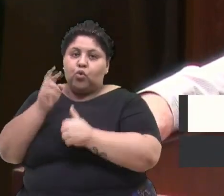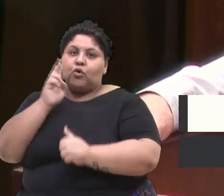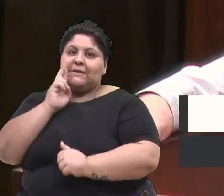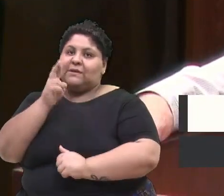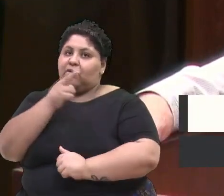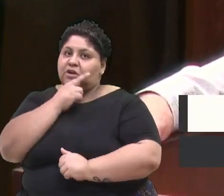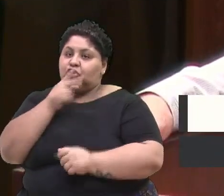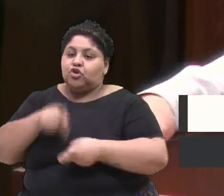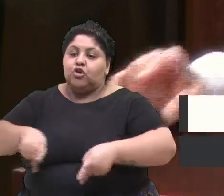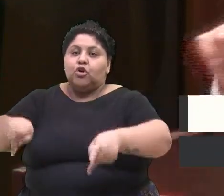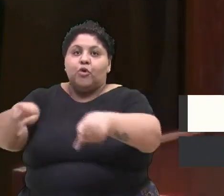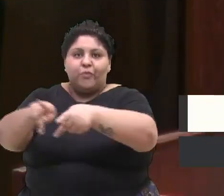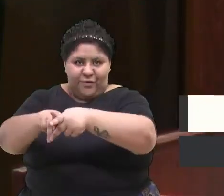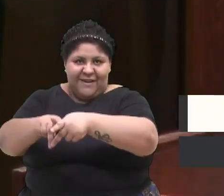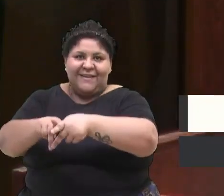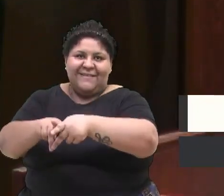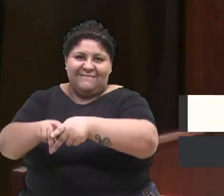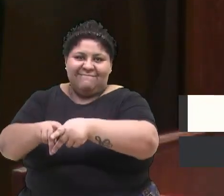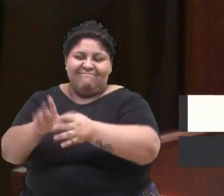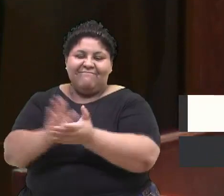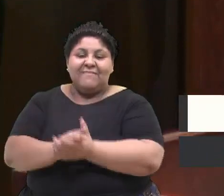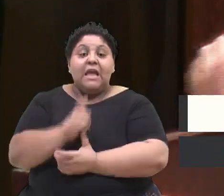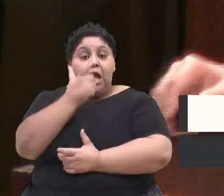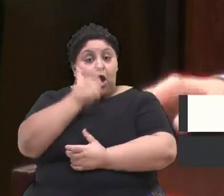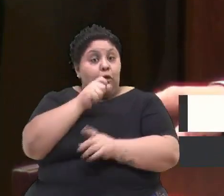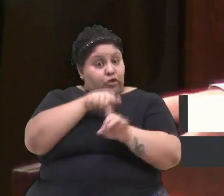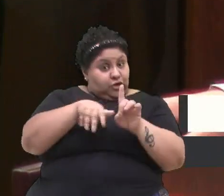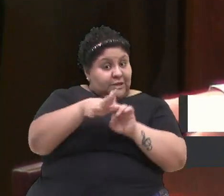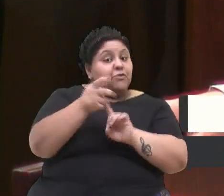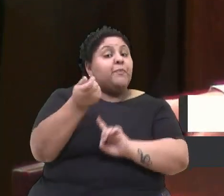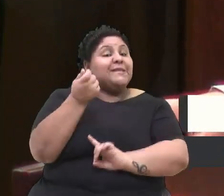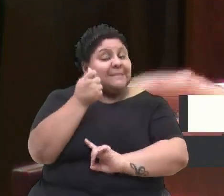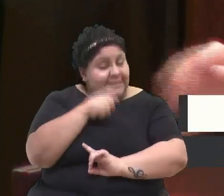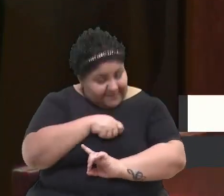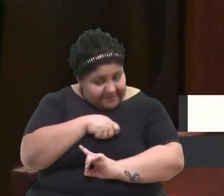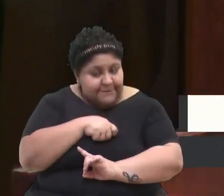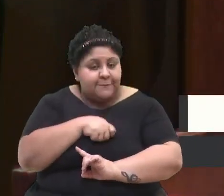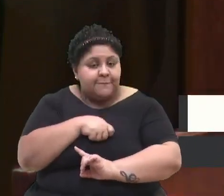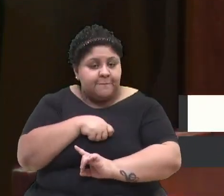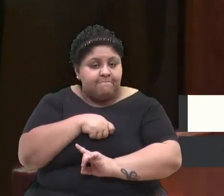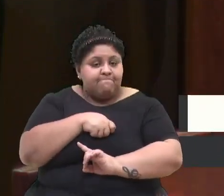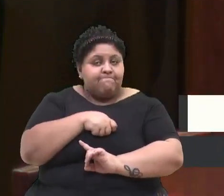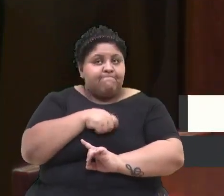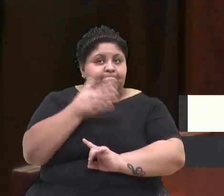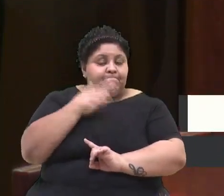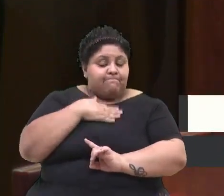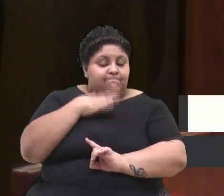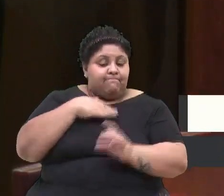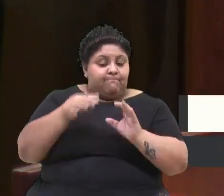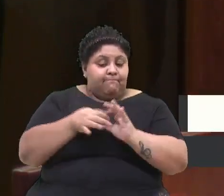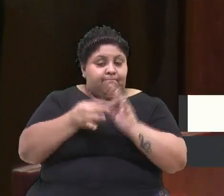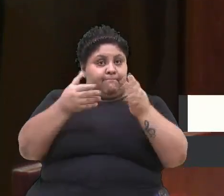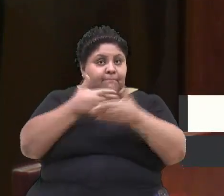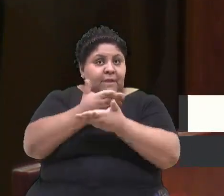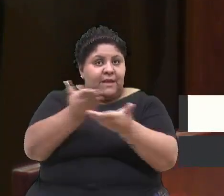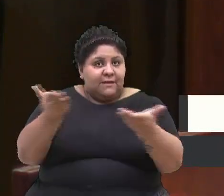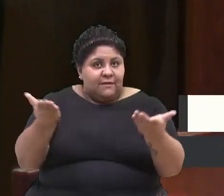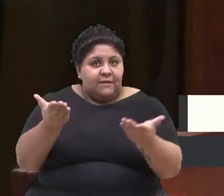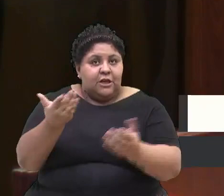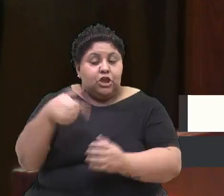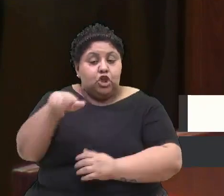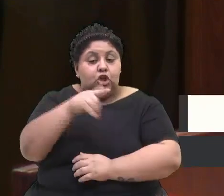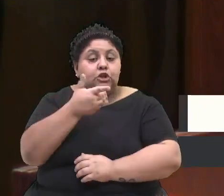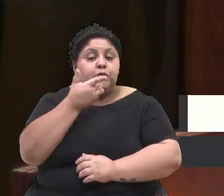cidade necessita, carece desse espaço, e me coloco à disposição e nós vamos solicitar